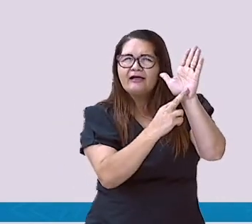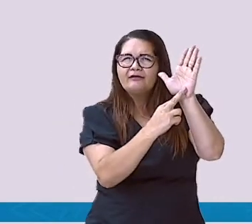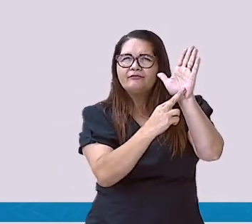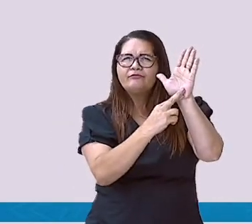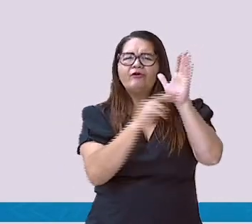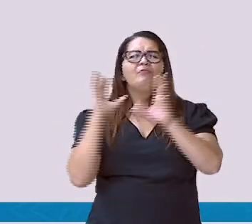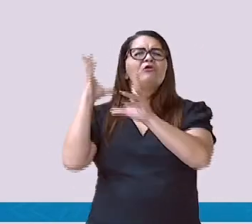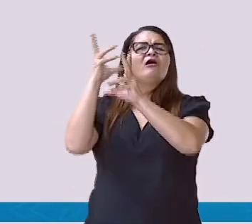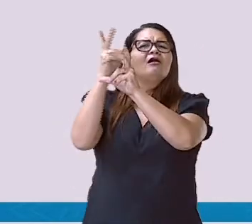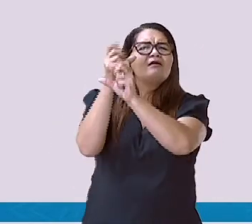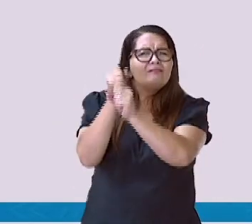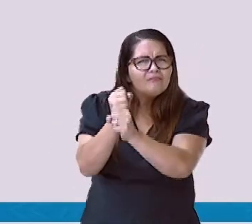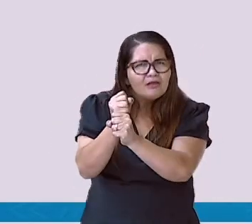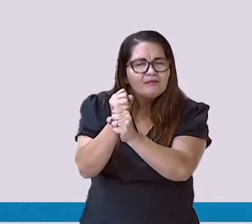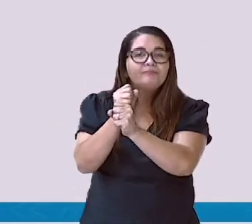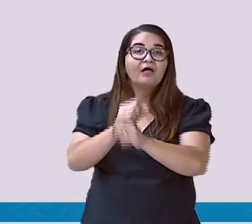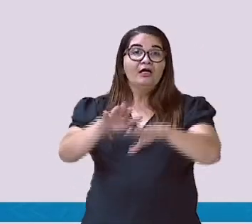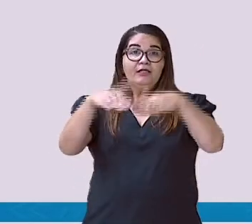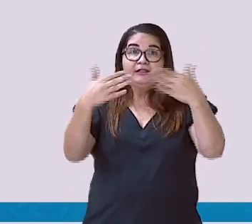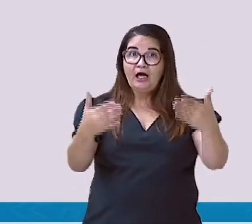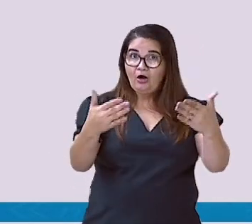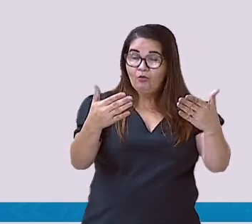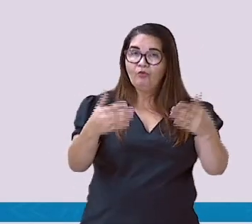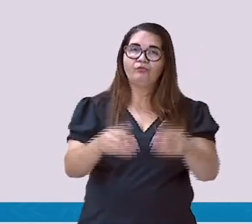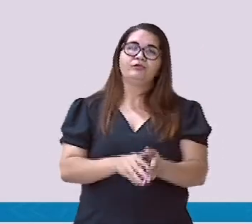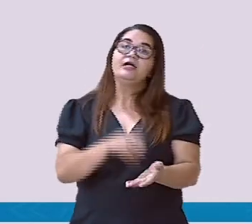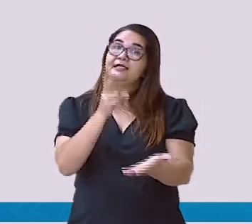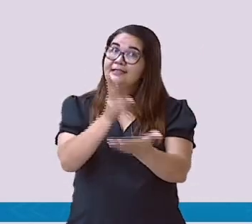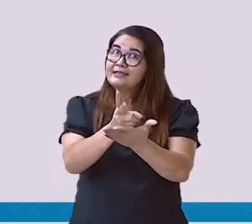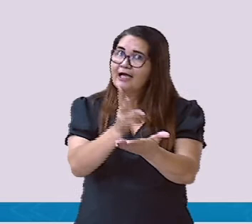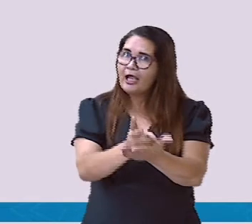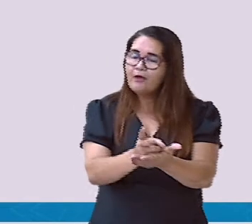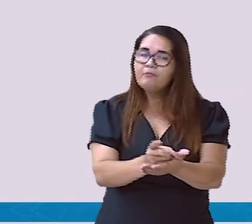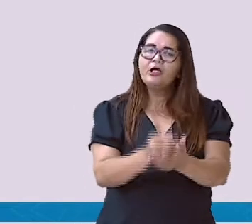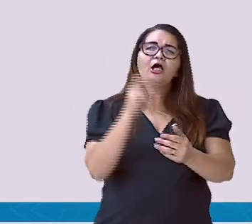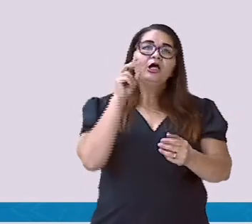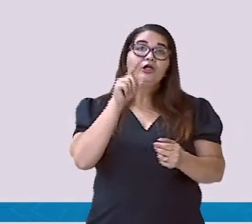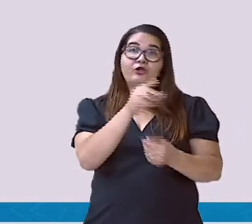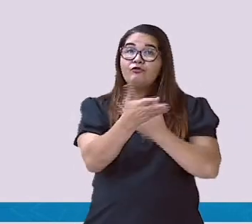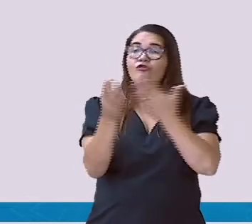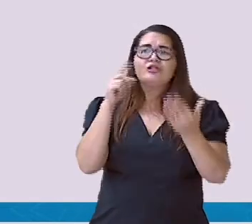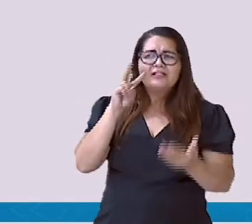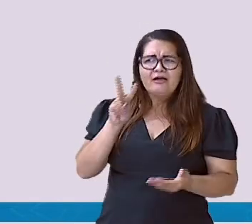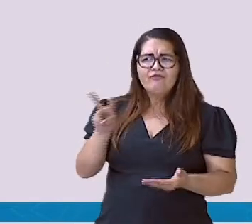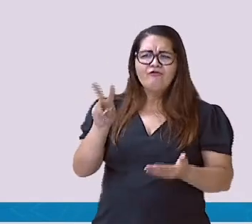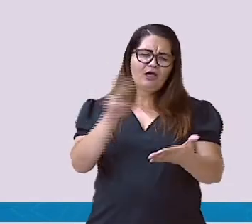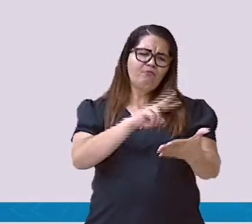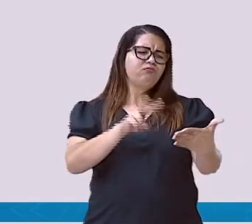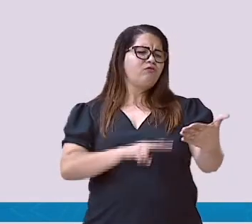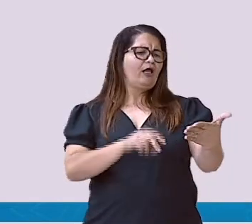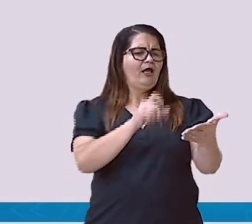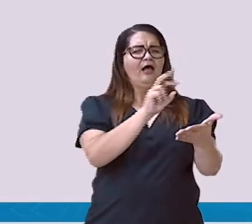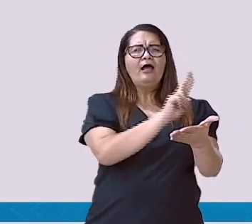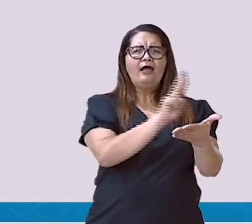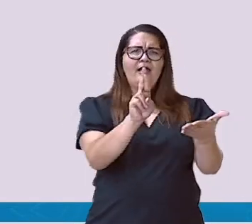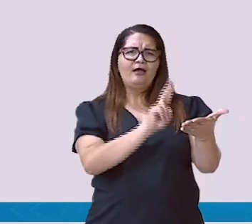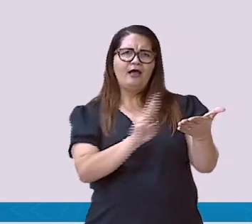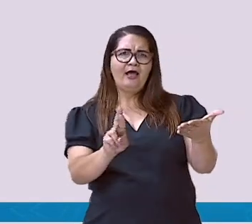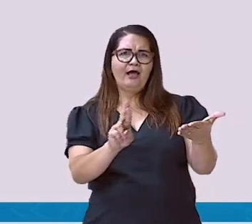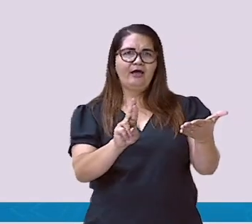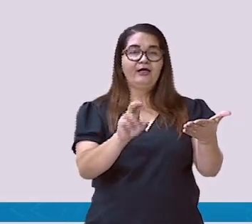letras? Toda vez que tivermos RR, SS, NH,